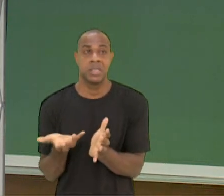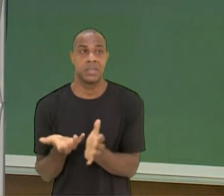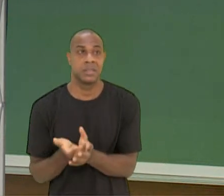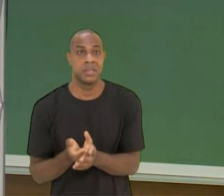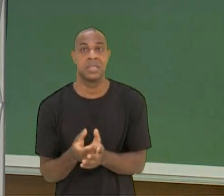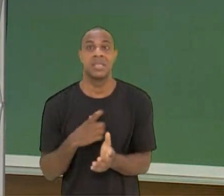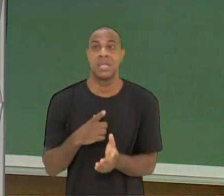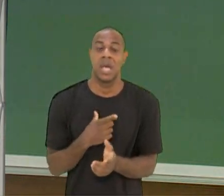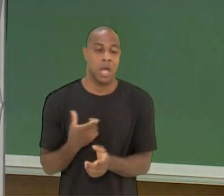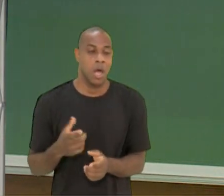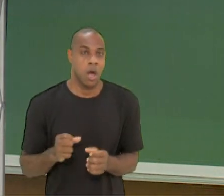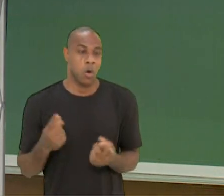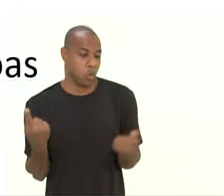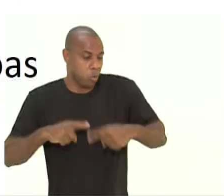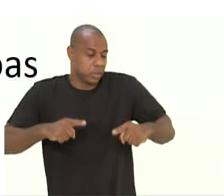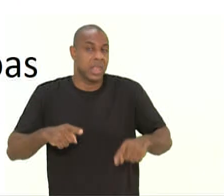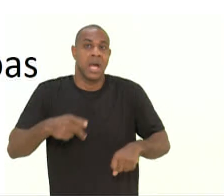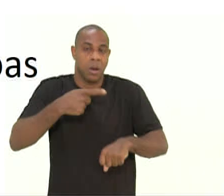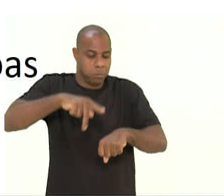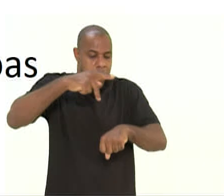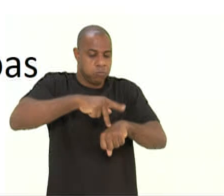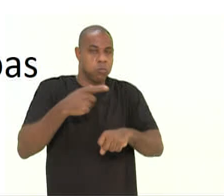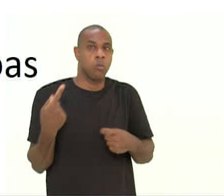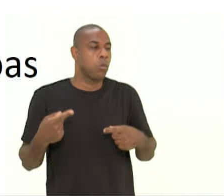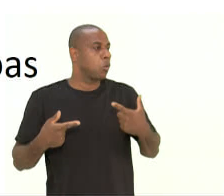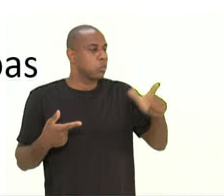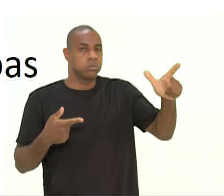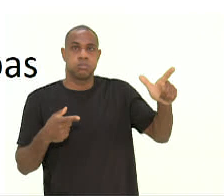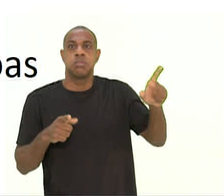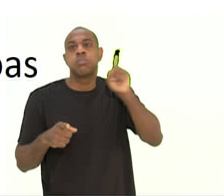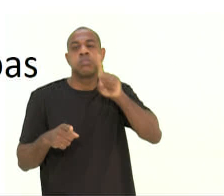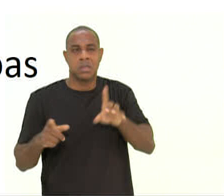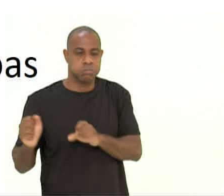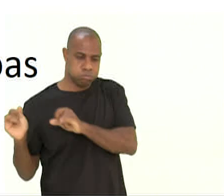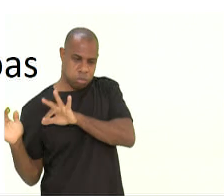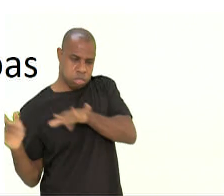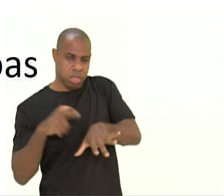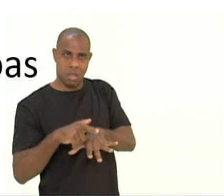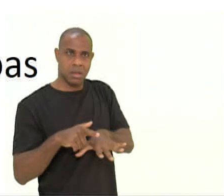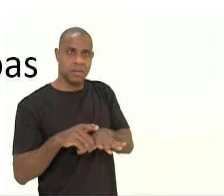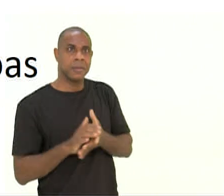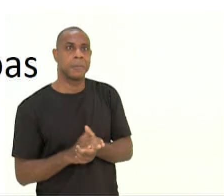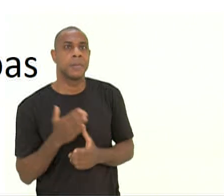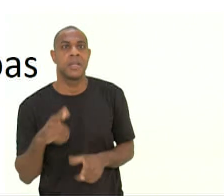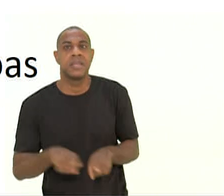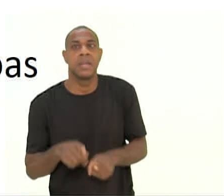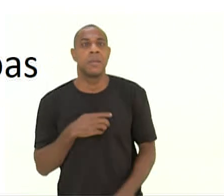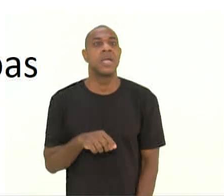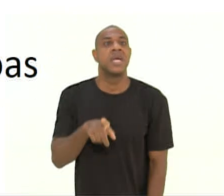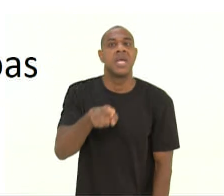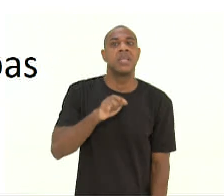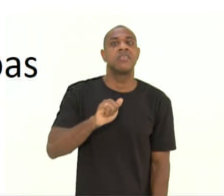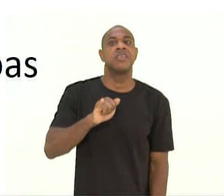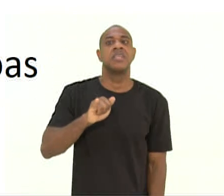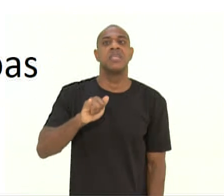forças estrangeiras presentes no país e uma guerra civil eclodiu então entre xiitas e